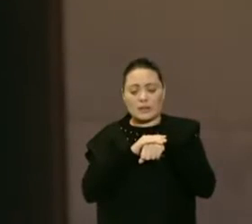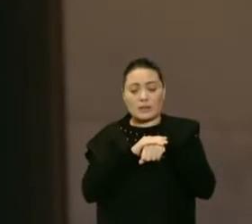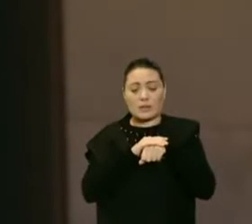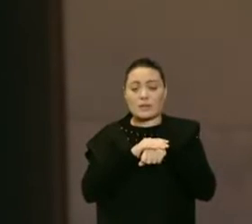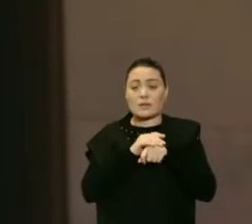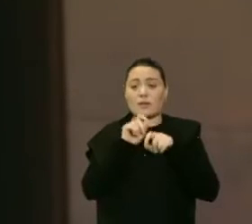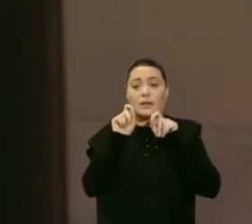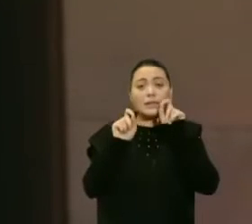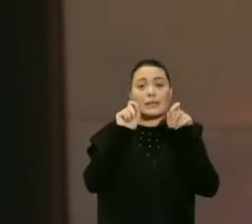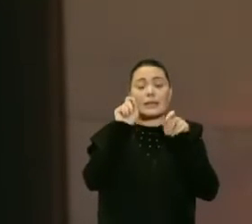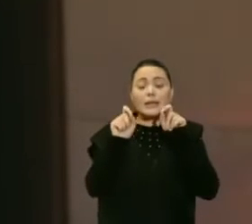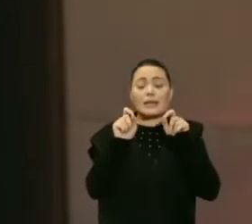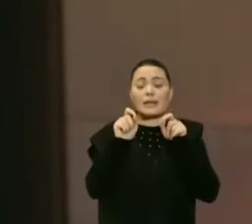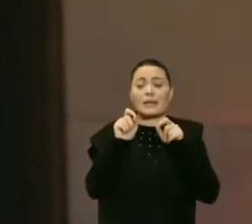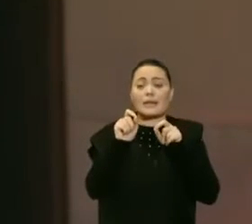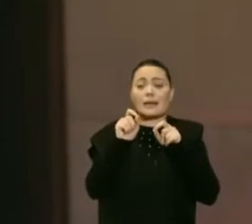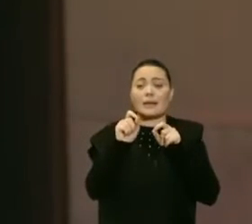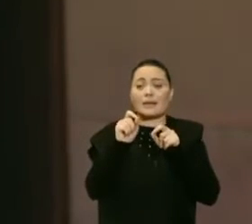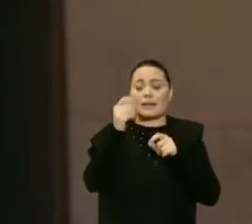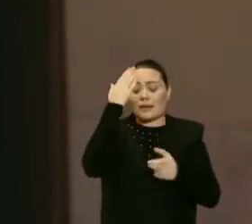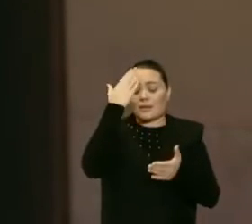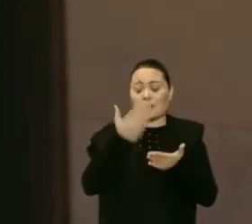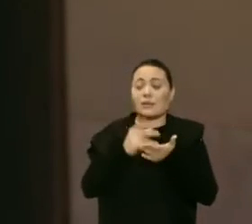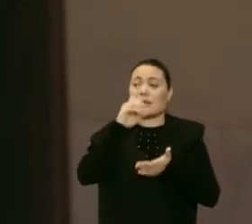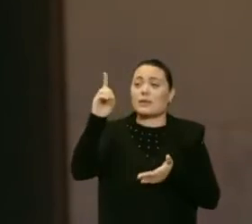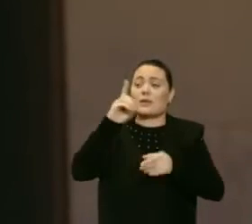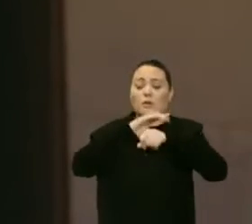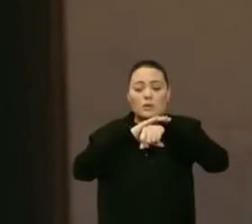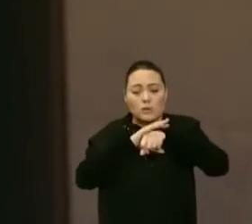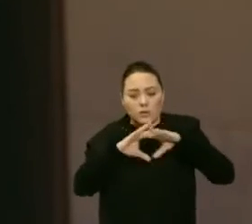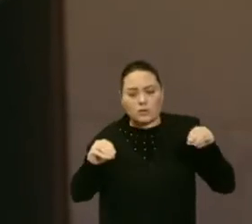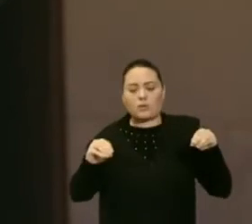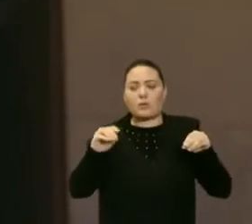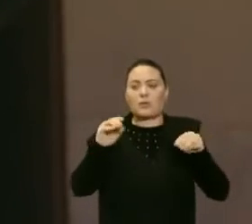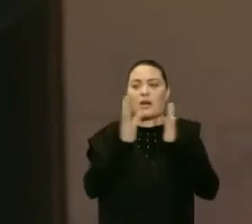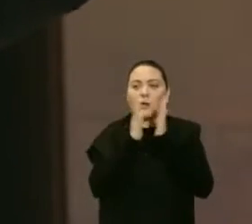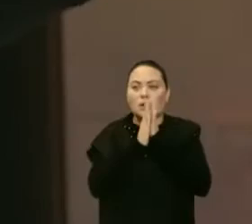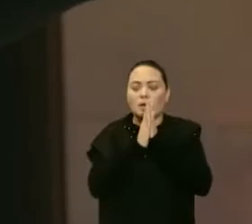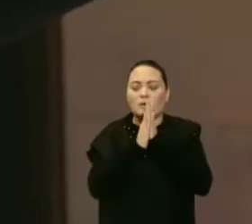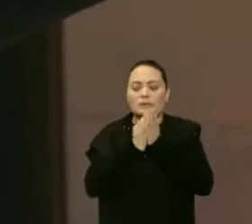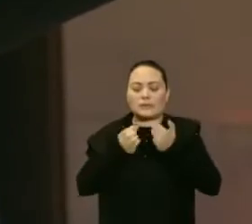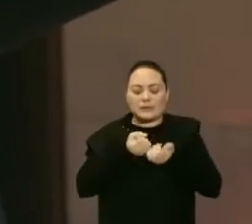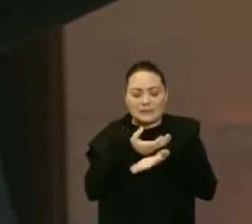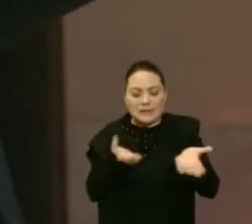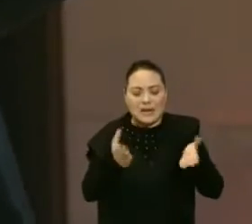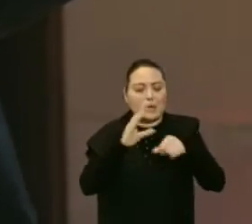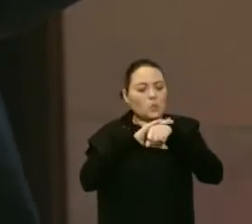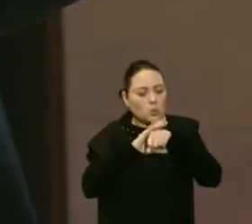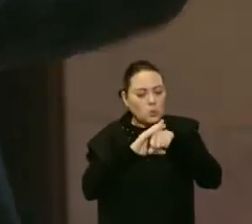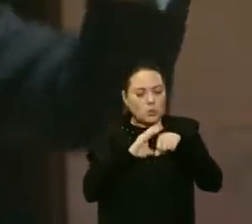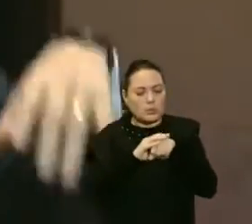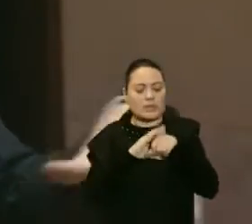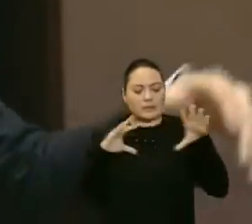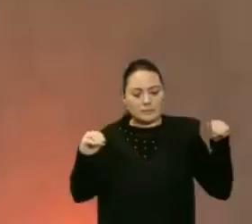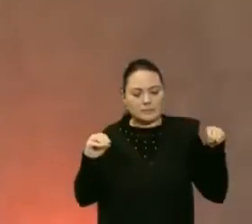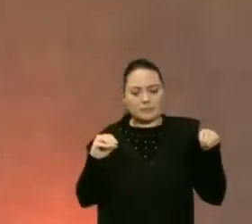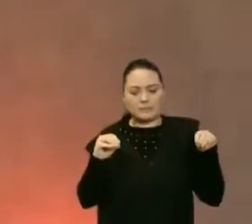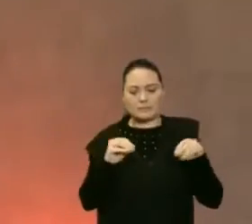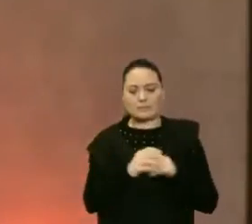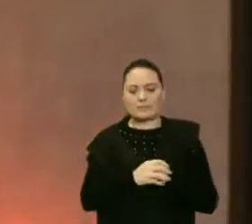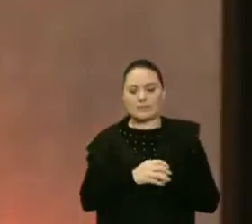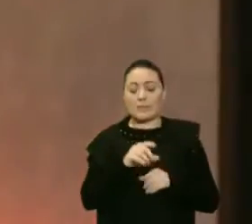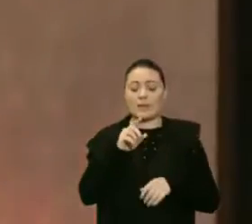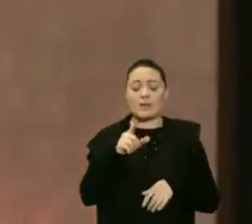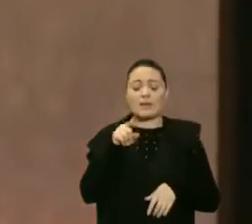que Deus pode curar, amém? A oração traz cura, vamos orar por cura. Se você veio aqui e tem